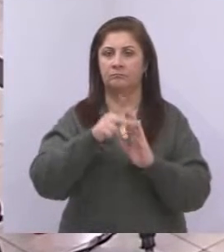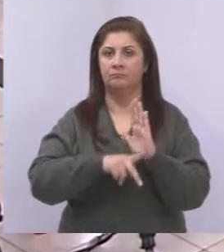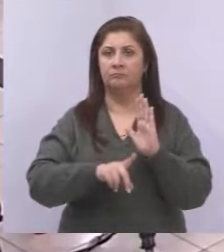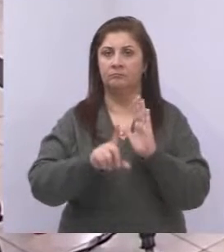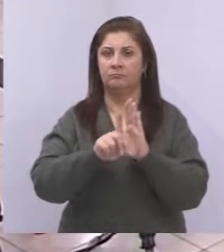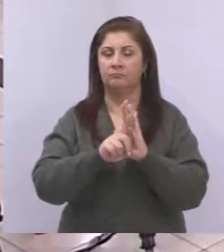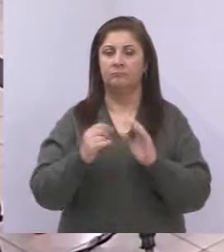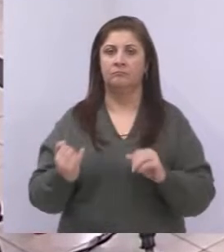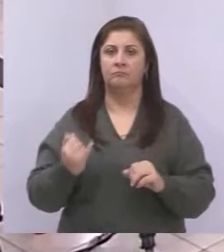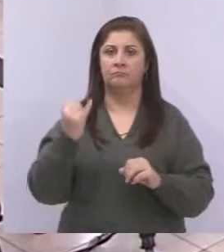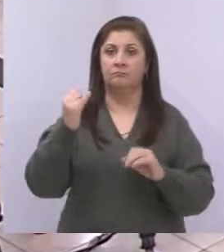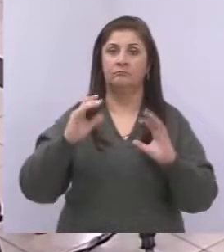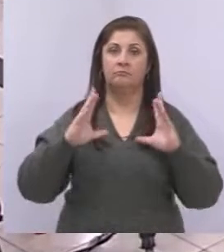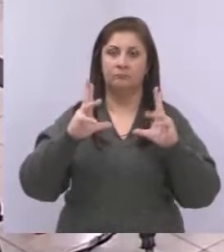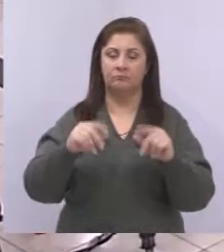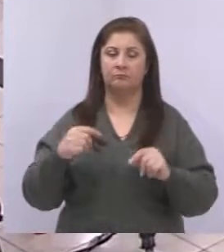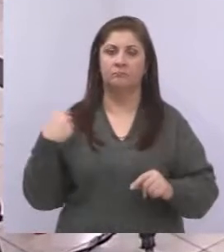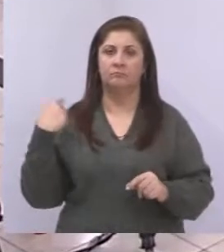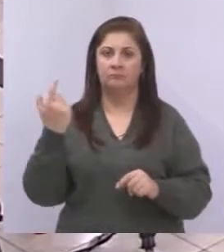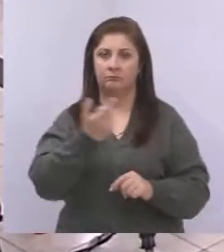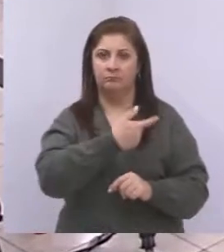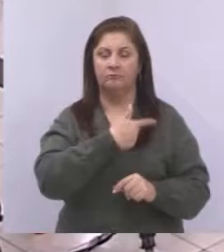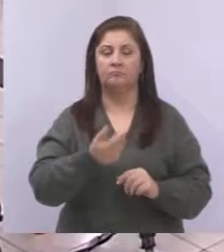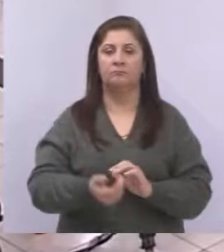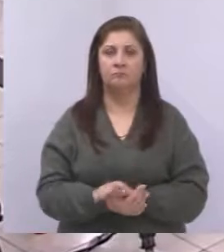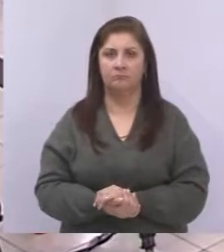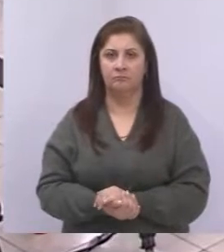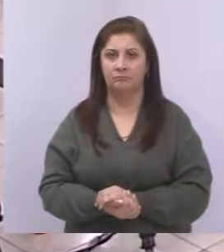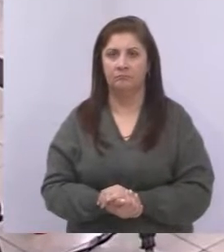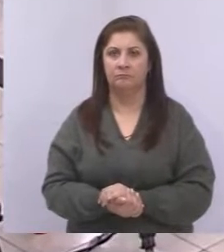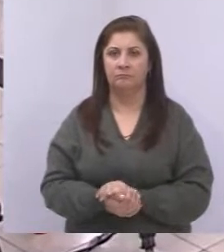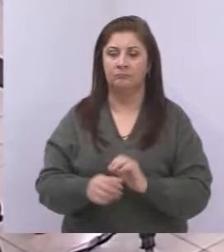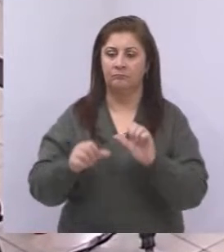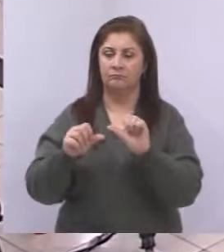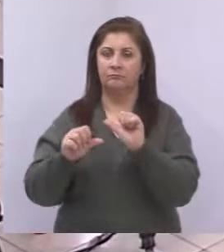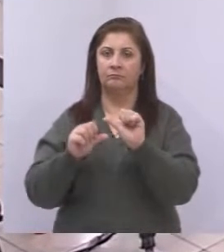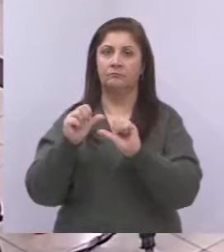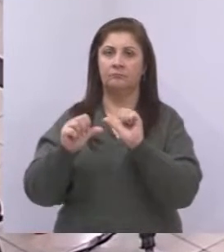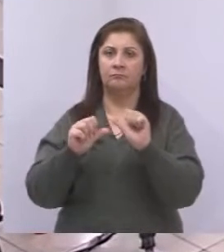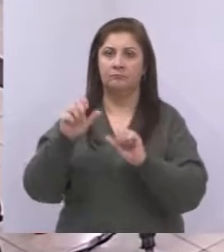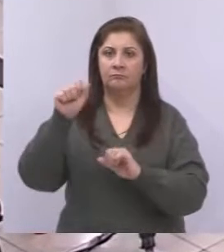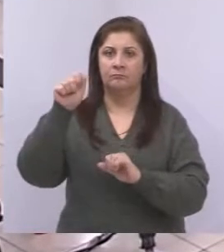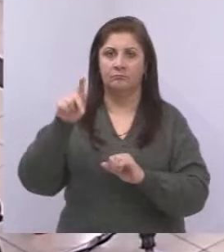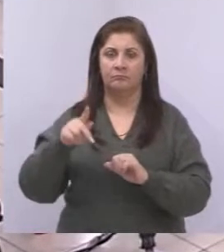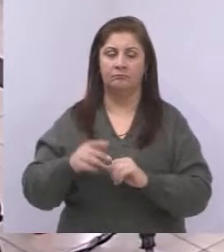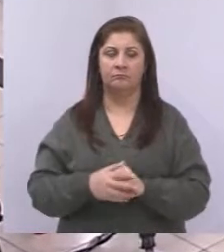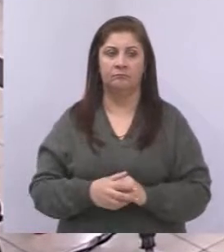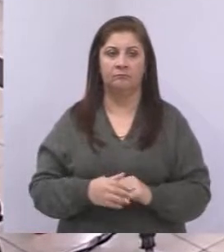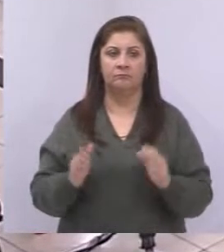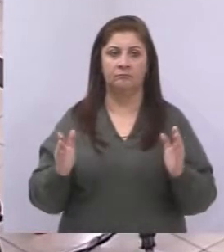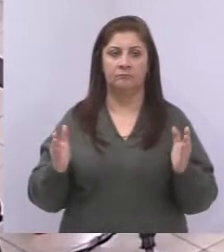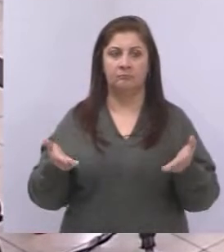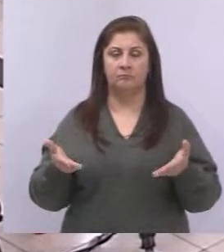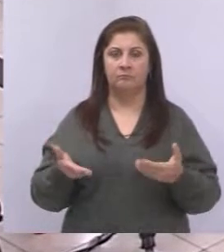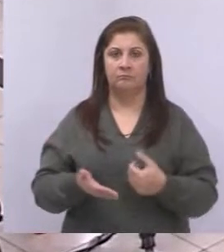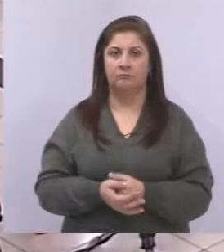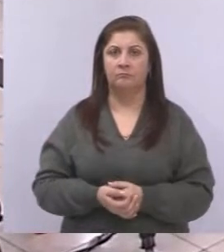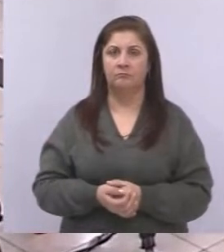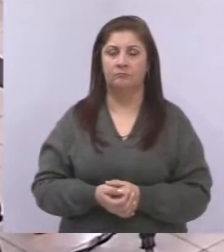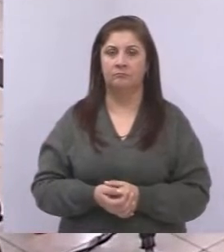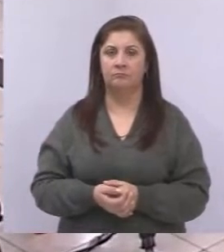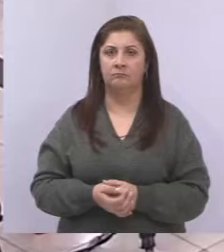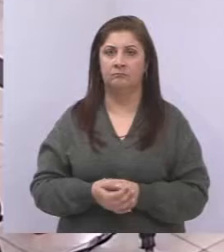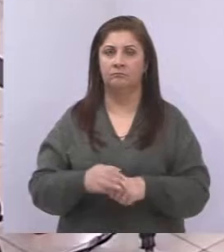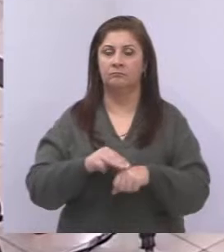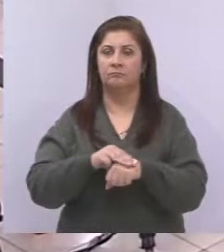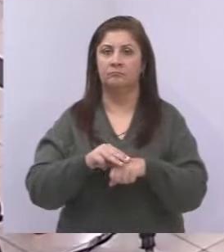importância para todos nós, servidores públicos, que foi a reforma da Previdência. Nesse momento, estamos discutindo